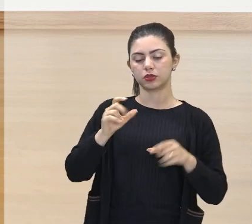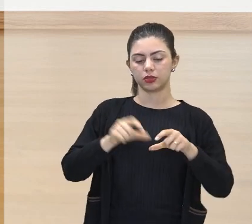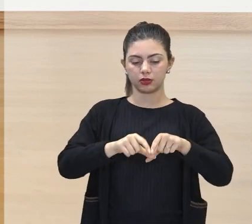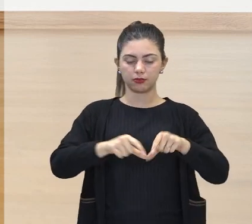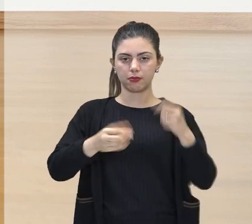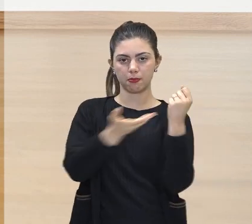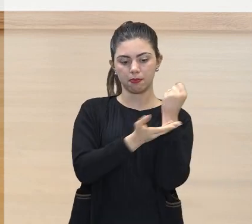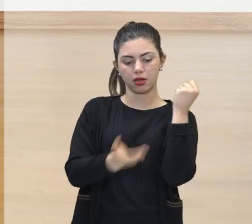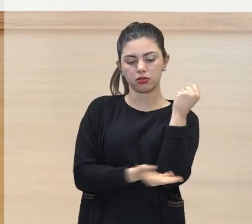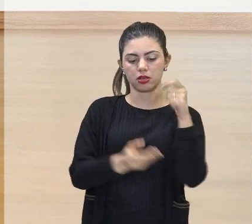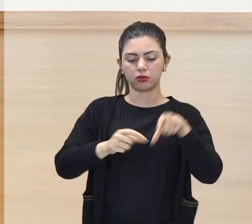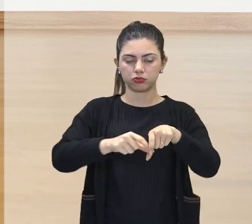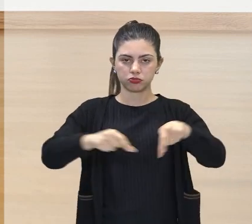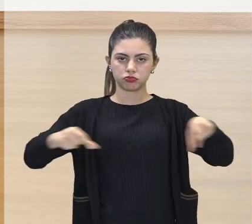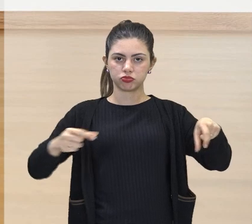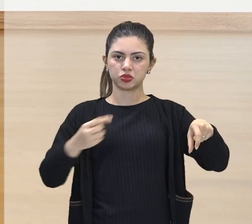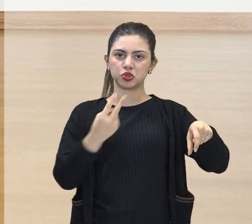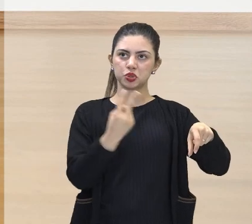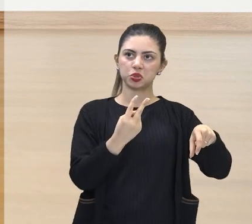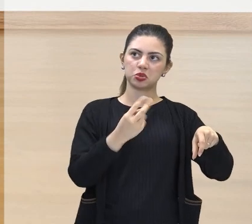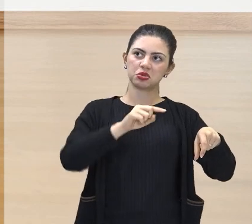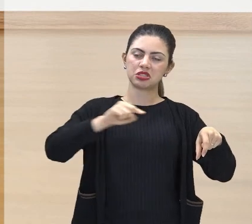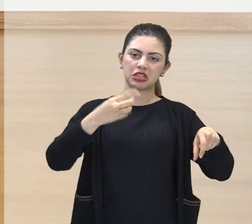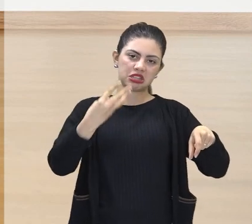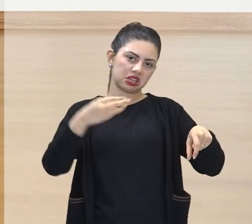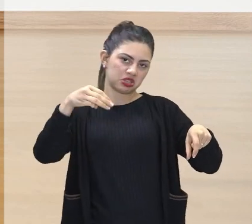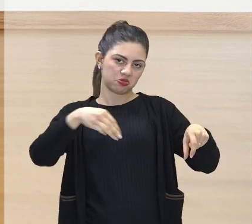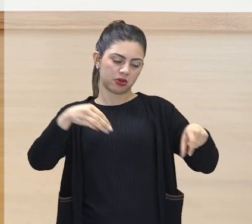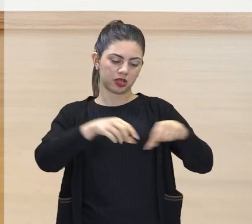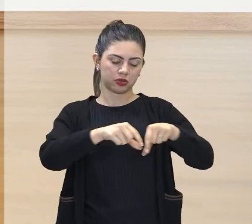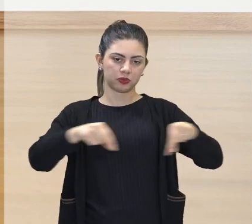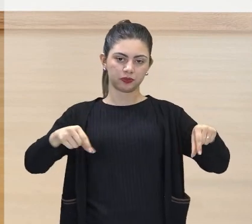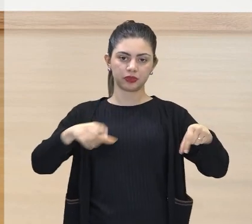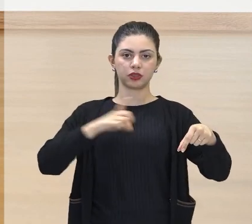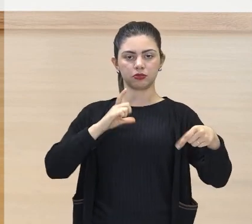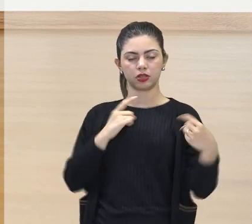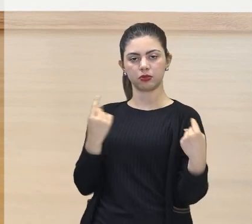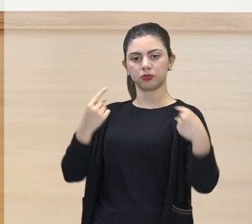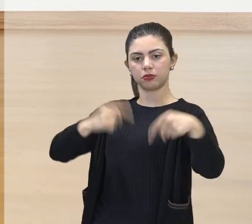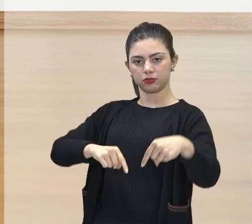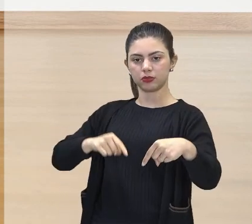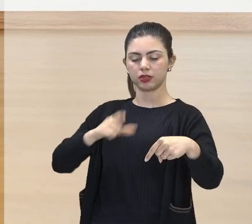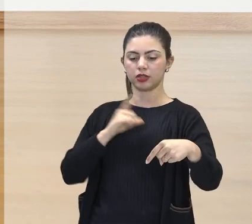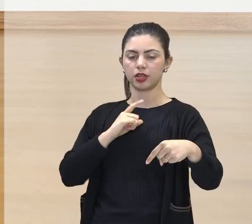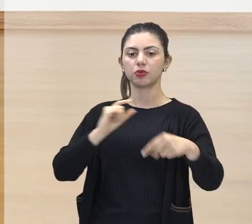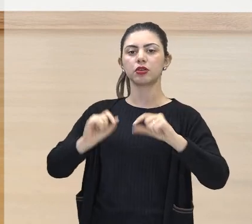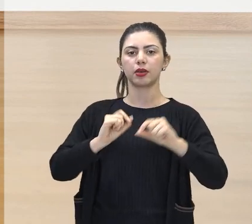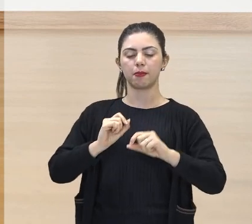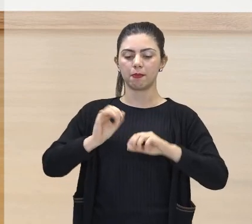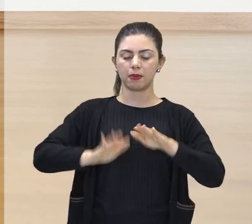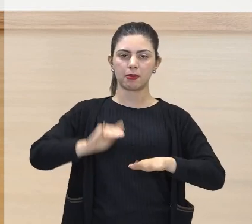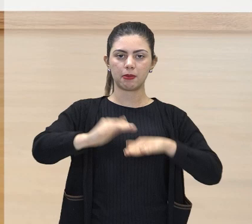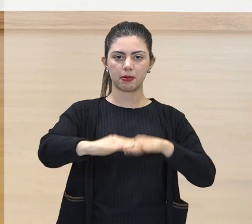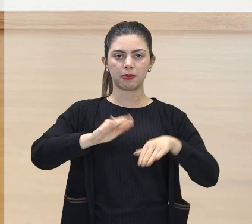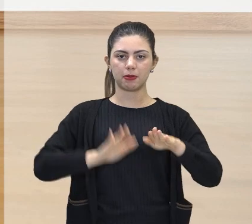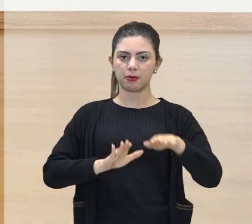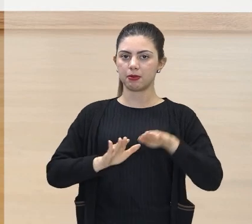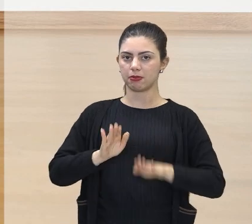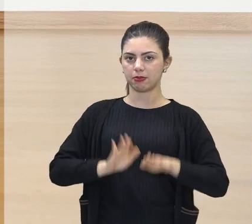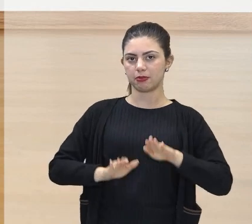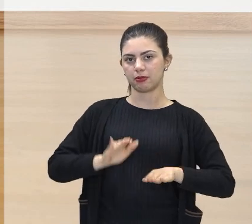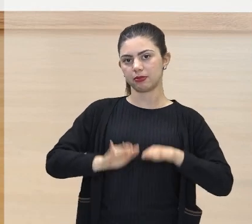de comprimento e os participantes competem entre si, sapateando entre elas, avançando e